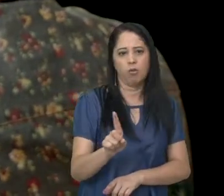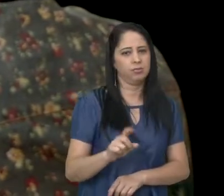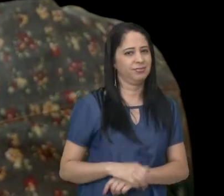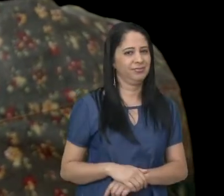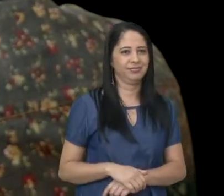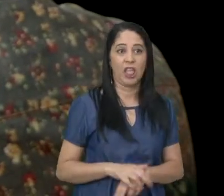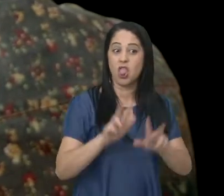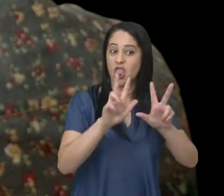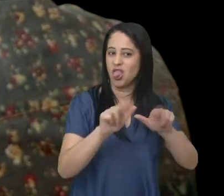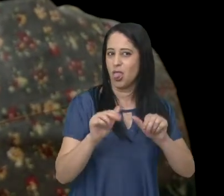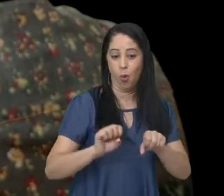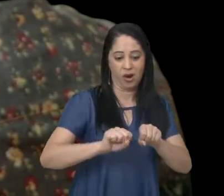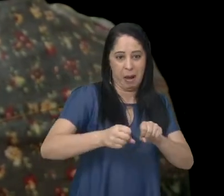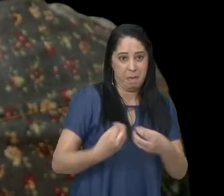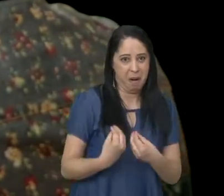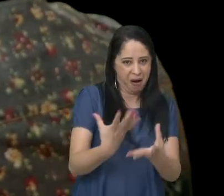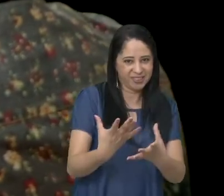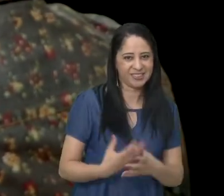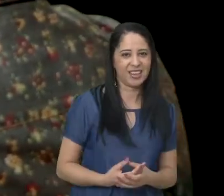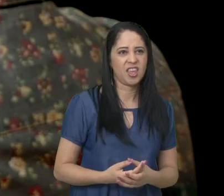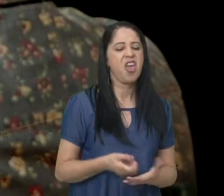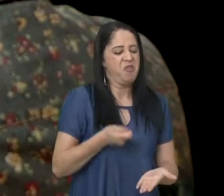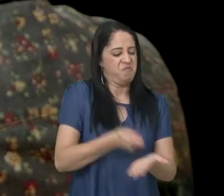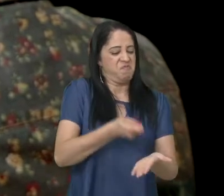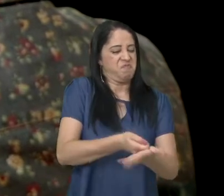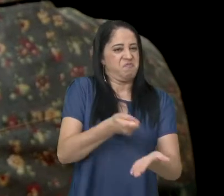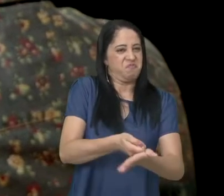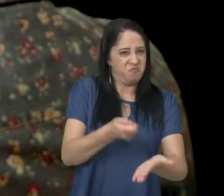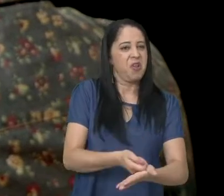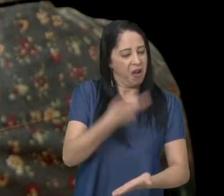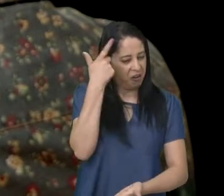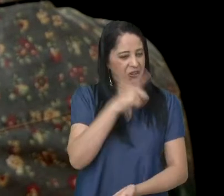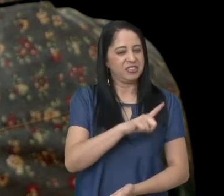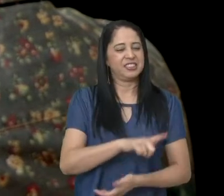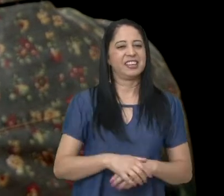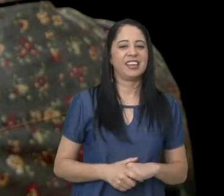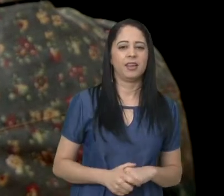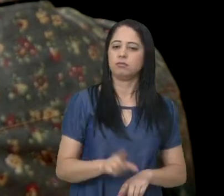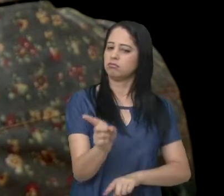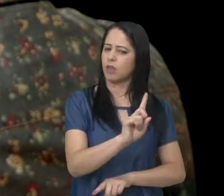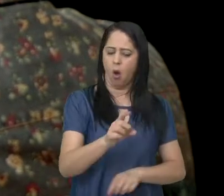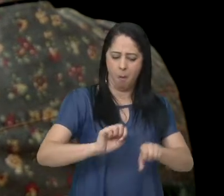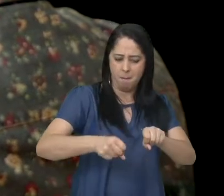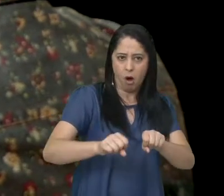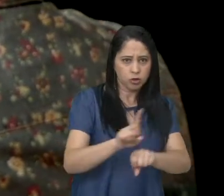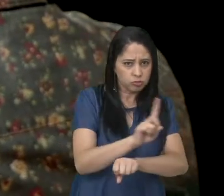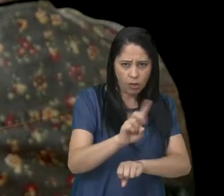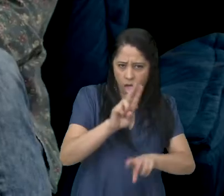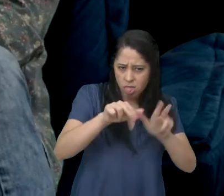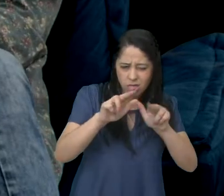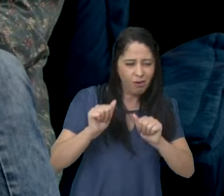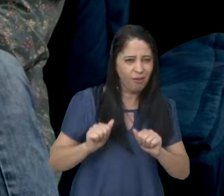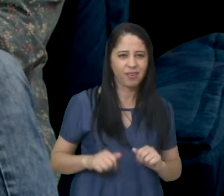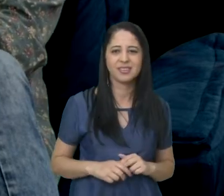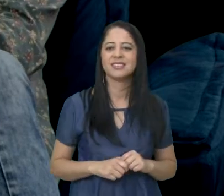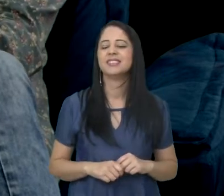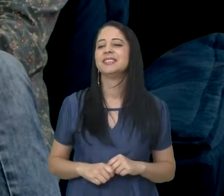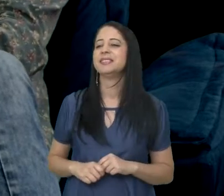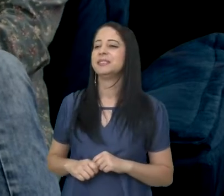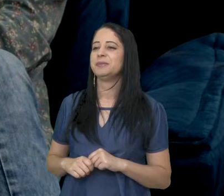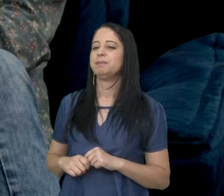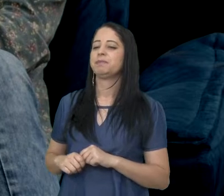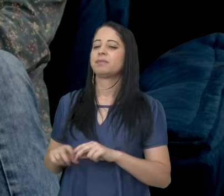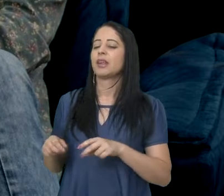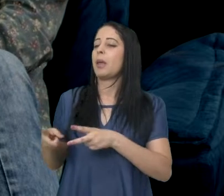moto. Então, consegui ali Conseguiu. falar não, não, não. Não vai, é isso. É. Eu percebo